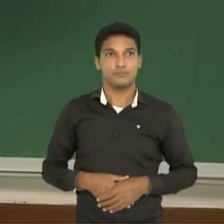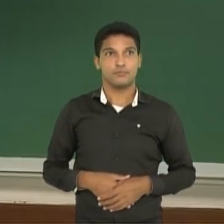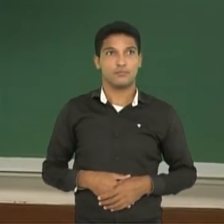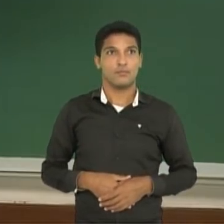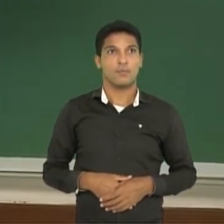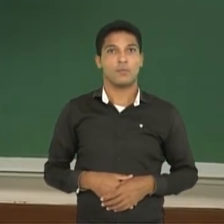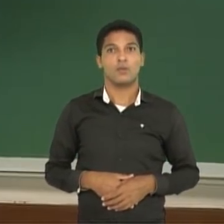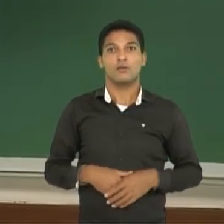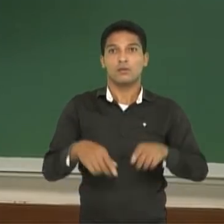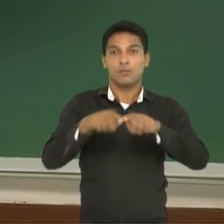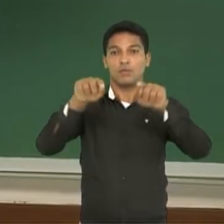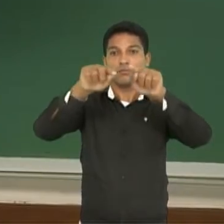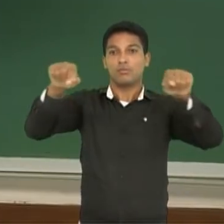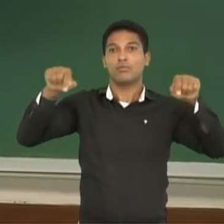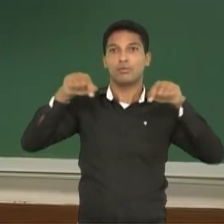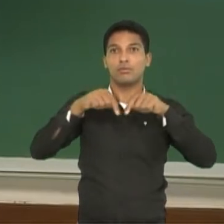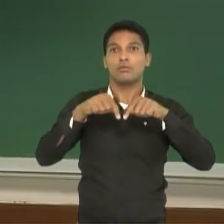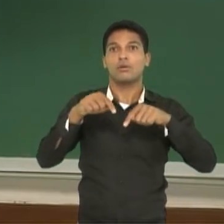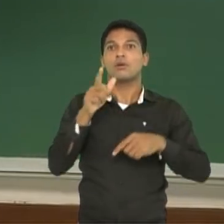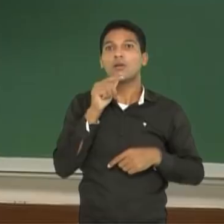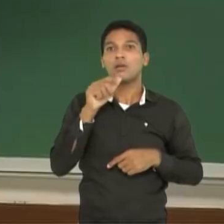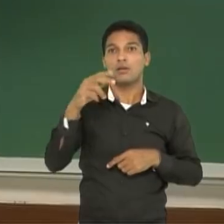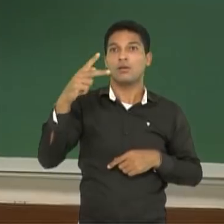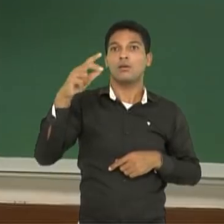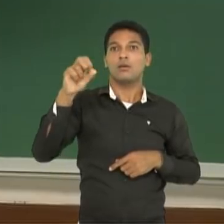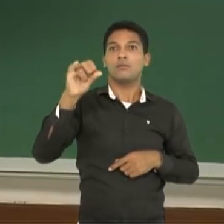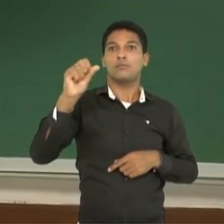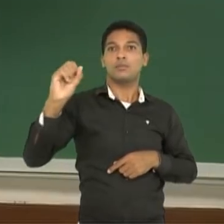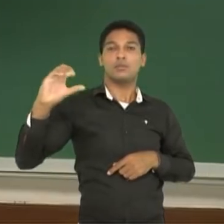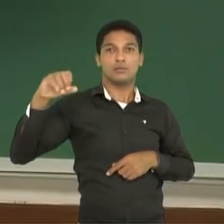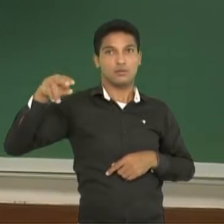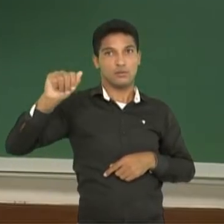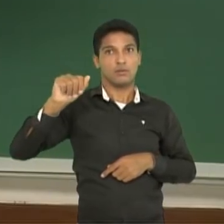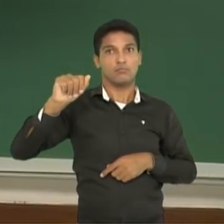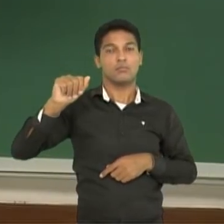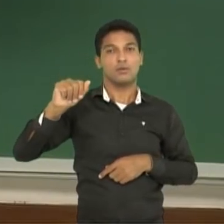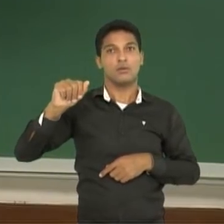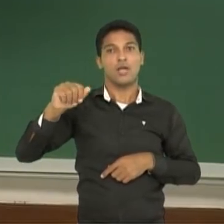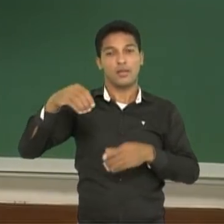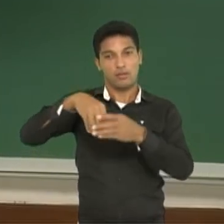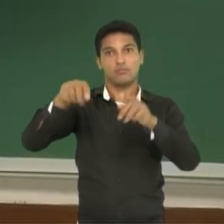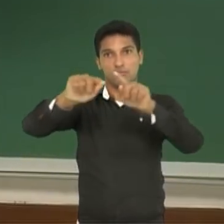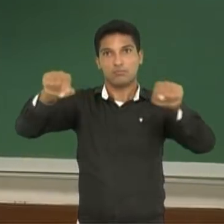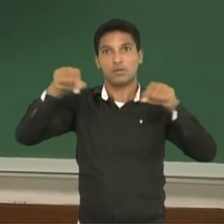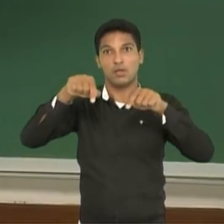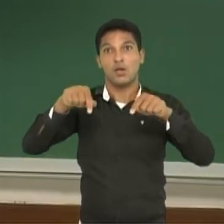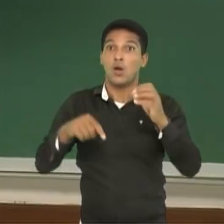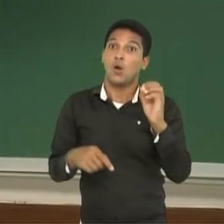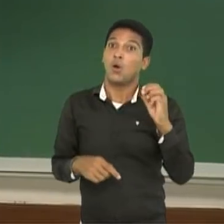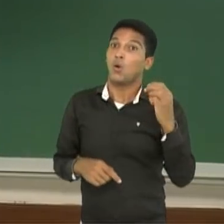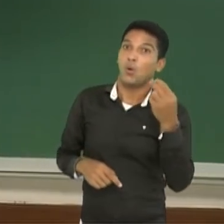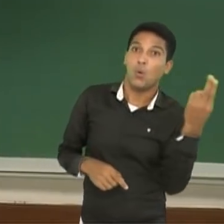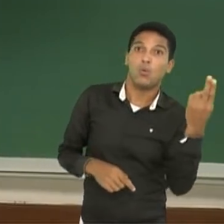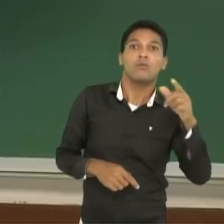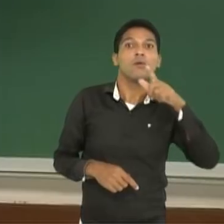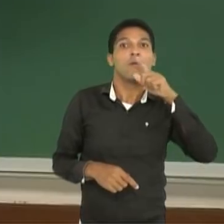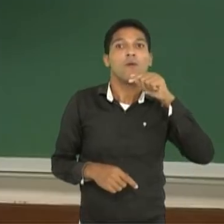natação. O estilo livre, o estilo costas, o estilo peito, o estilo borboleta